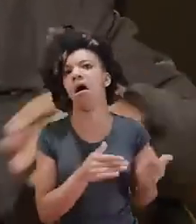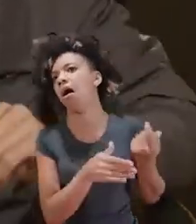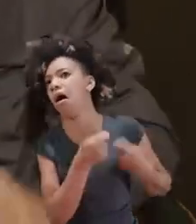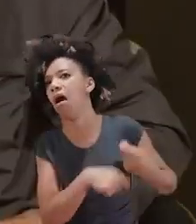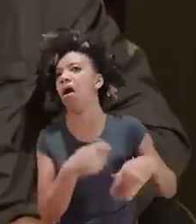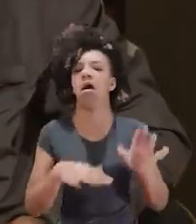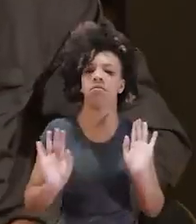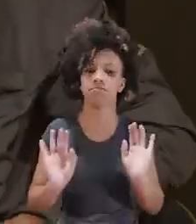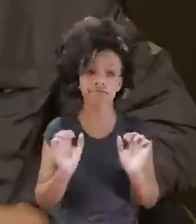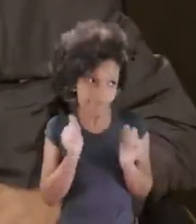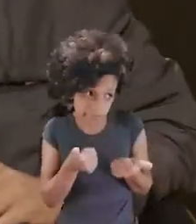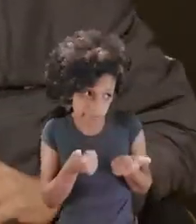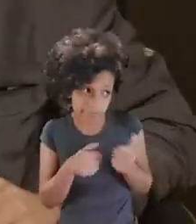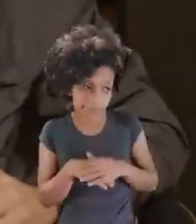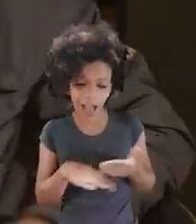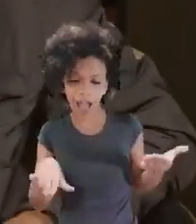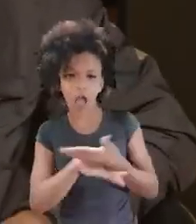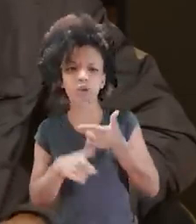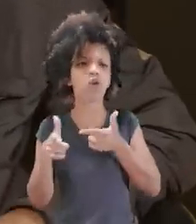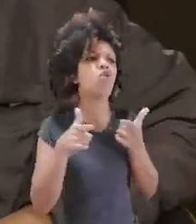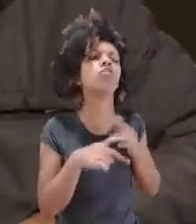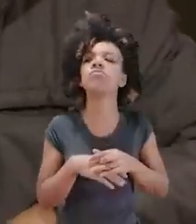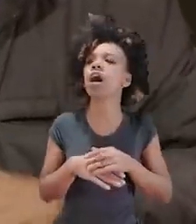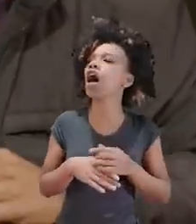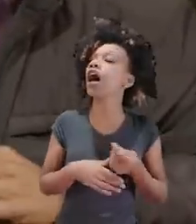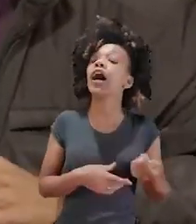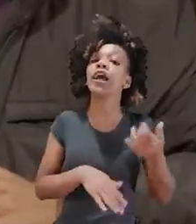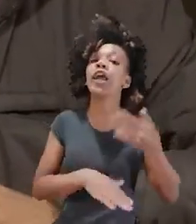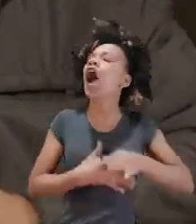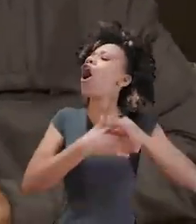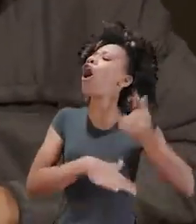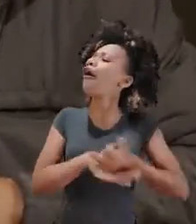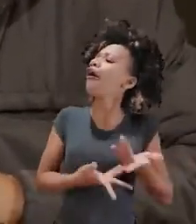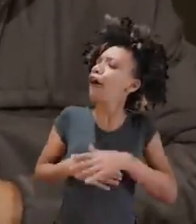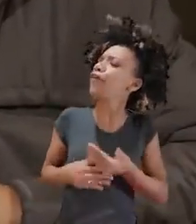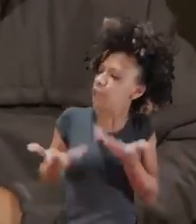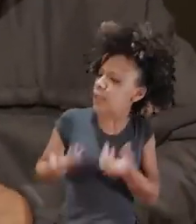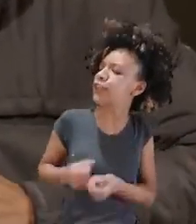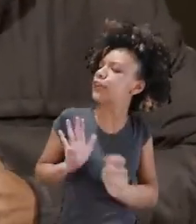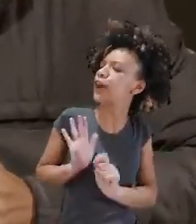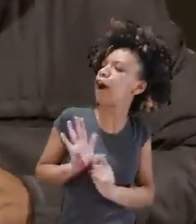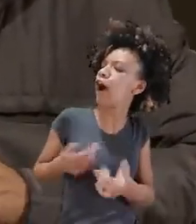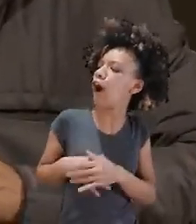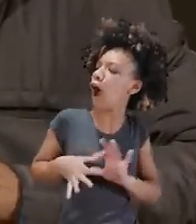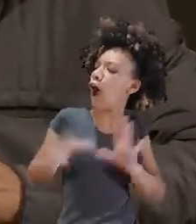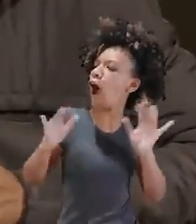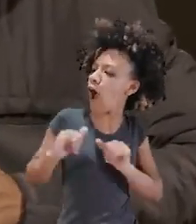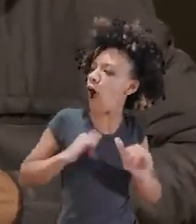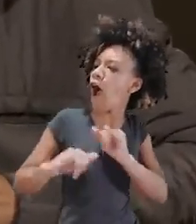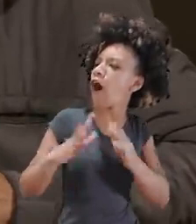garganta lá fiquei muito eu não sei o quê aí beleza então na operação ela ficou de falar como que a gente não era conta o